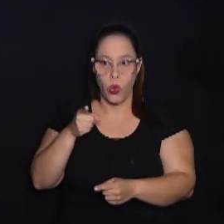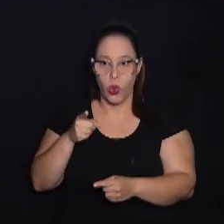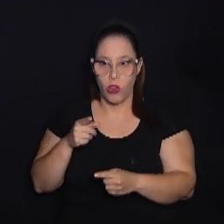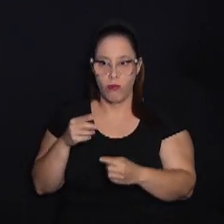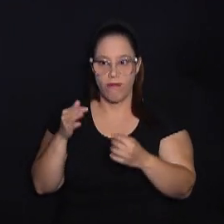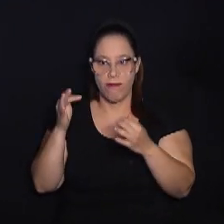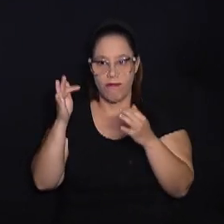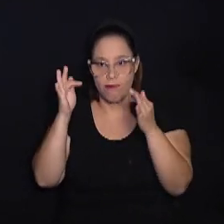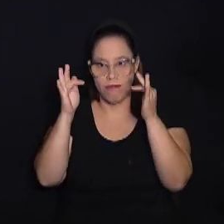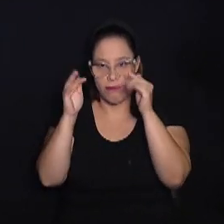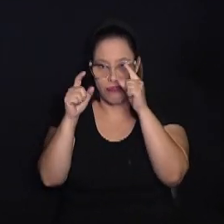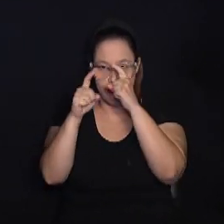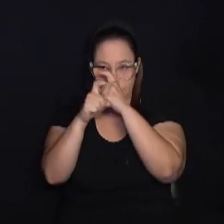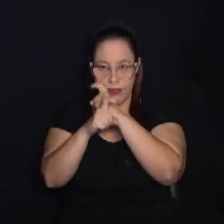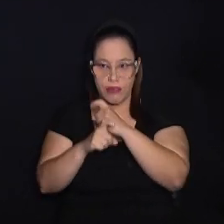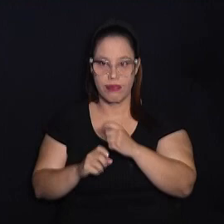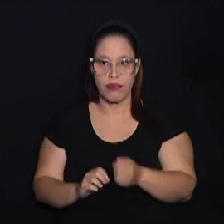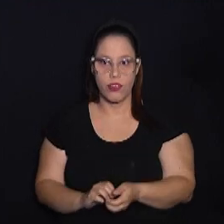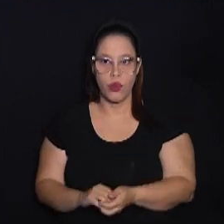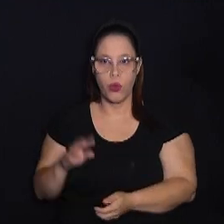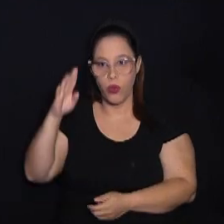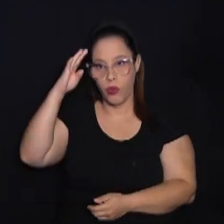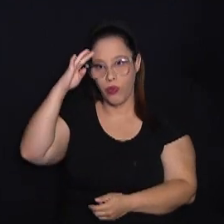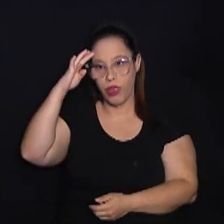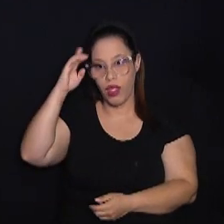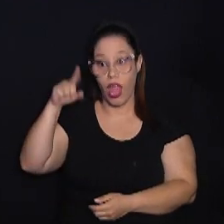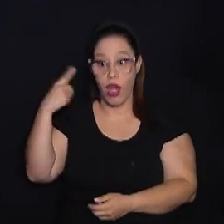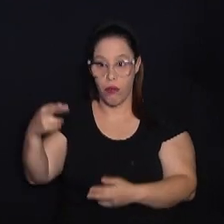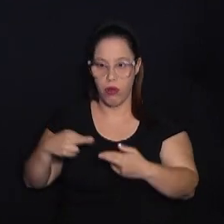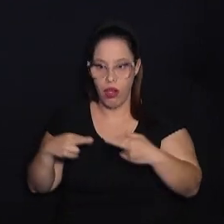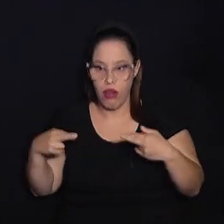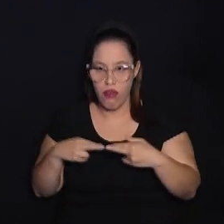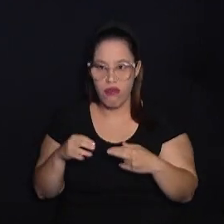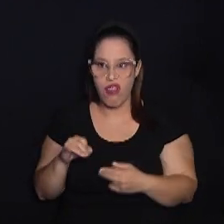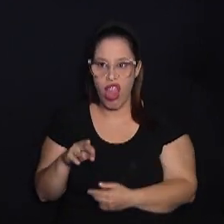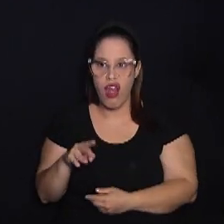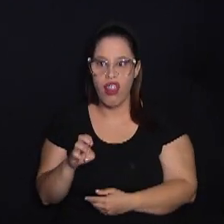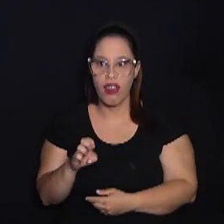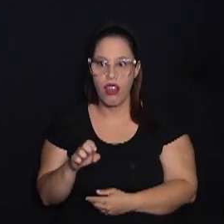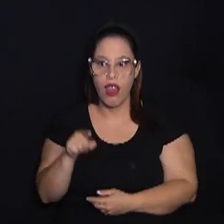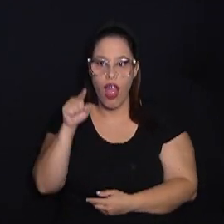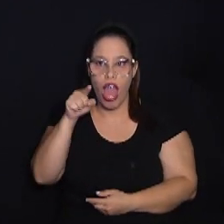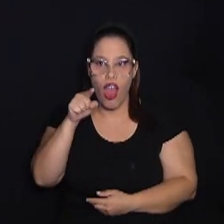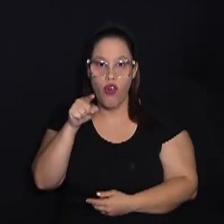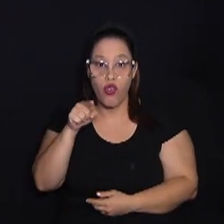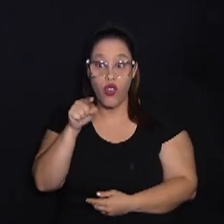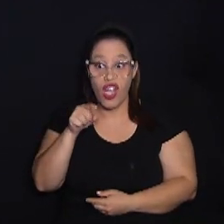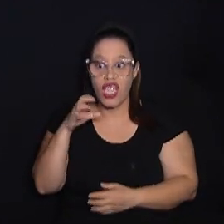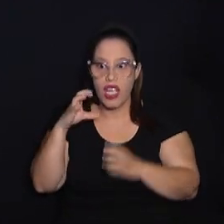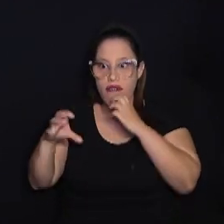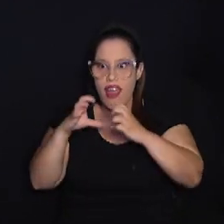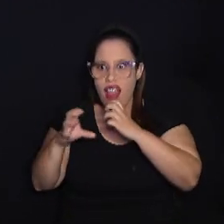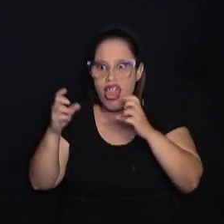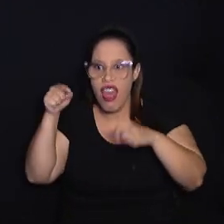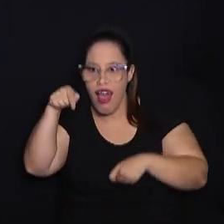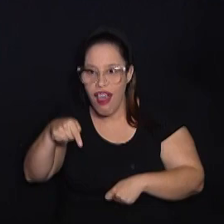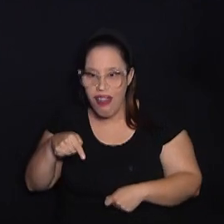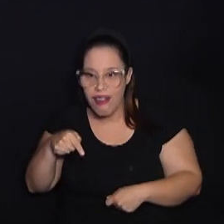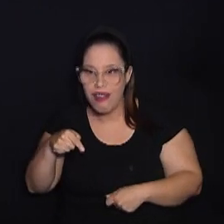que tem mais um sonho, né? Na próxima reunião solene, você vai dar um show cantando para todo mundo, tá